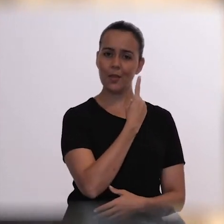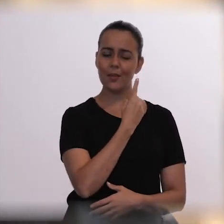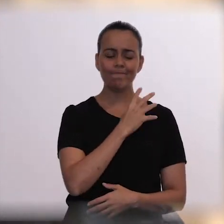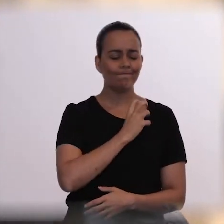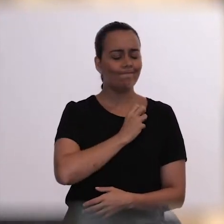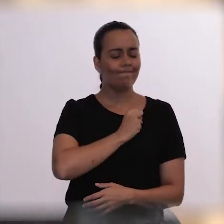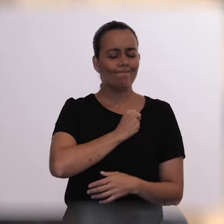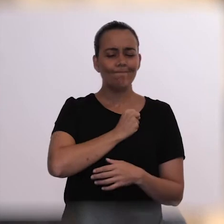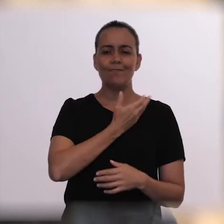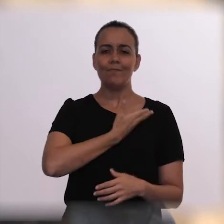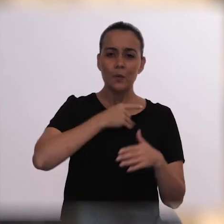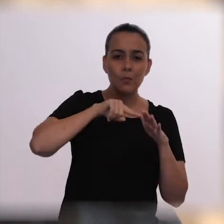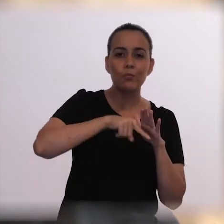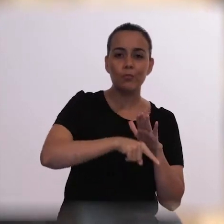né?